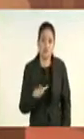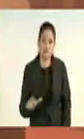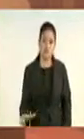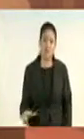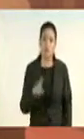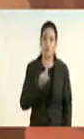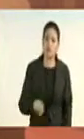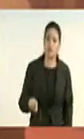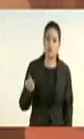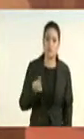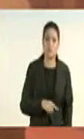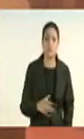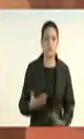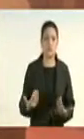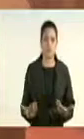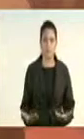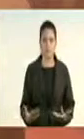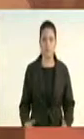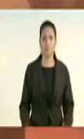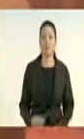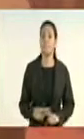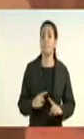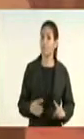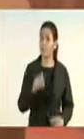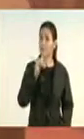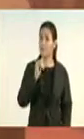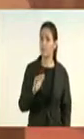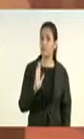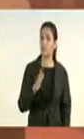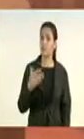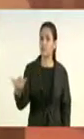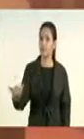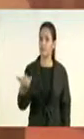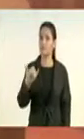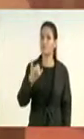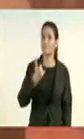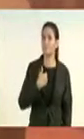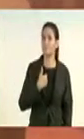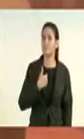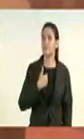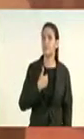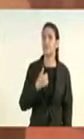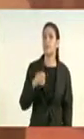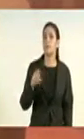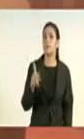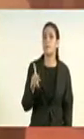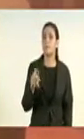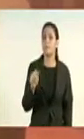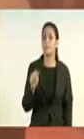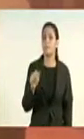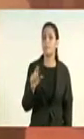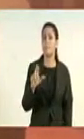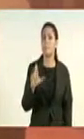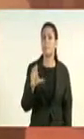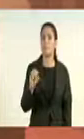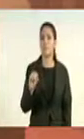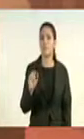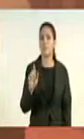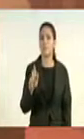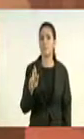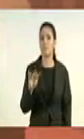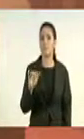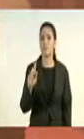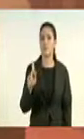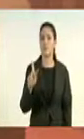aqui pelo presidente da Comissão de Licitação, doutor Paulo Guilherme, que dos processos que foram analisados